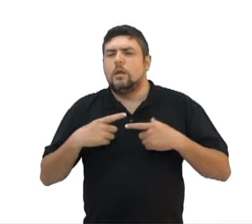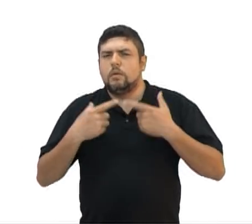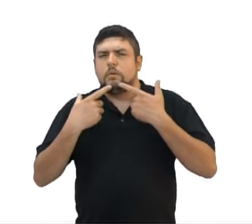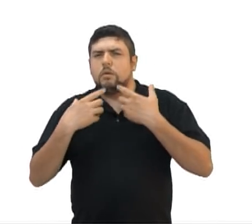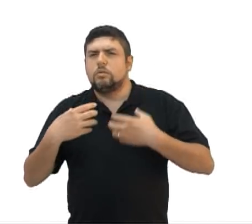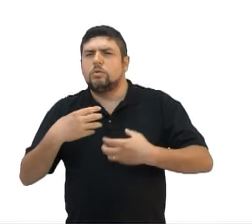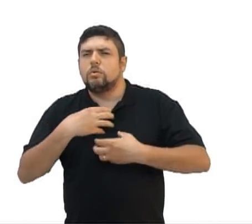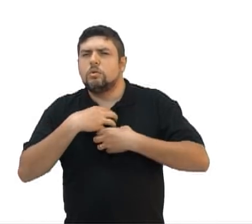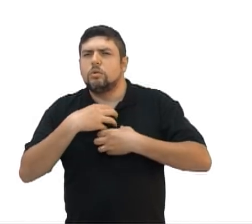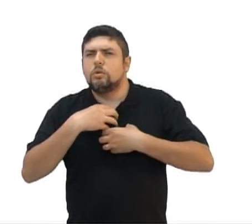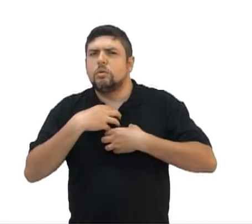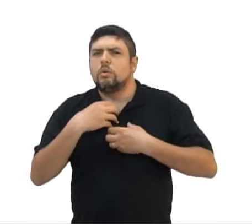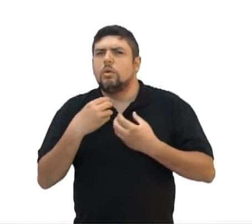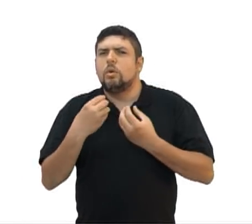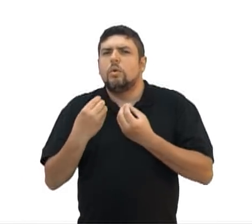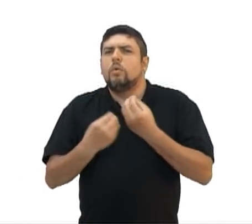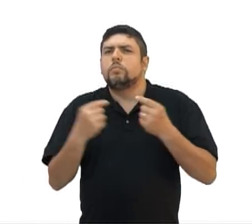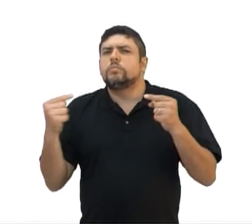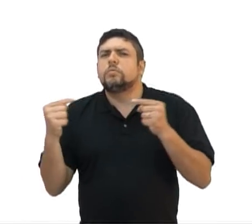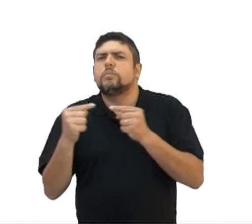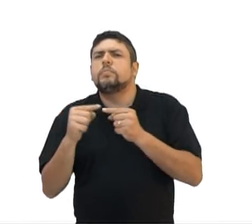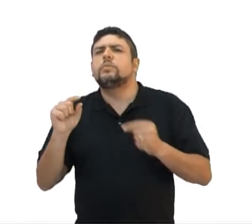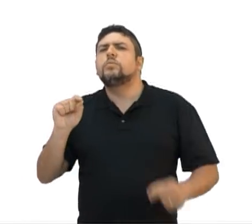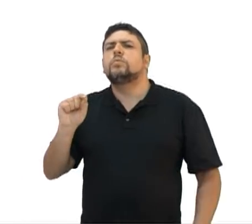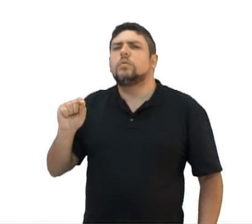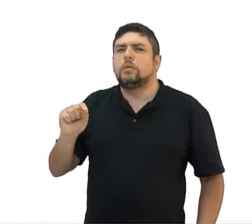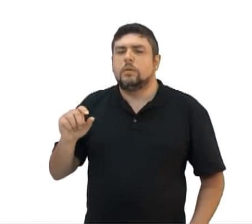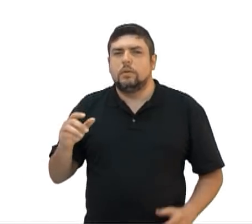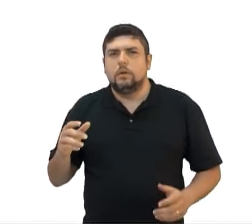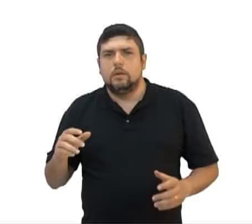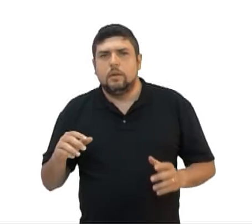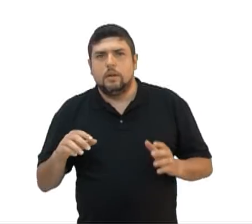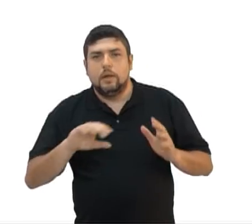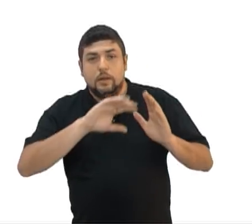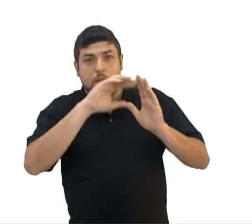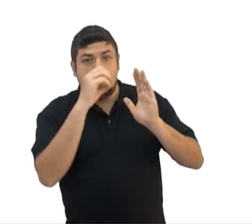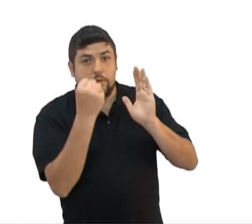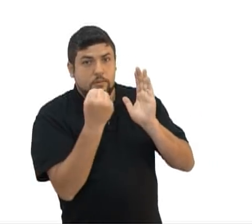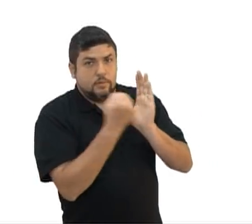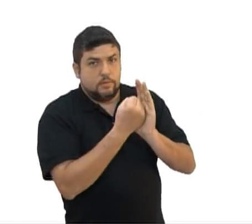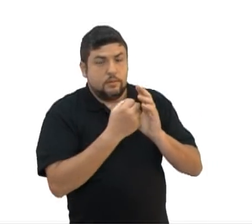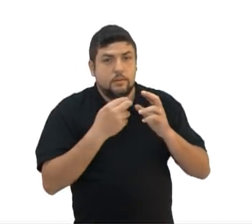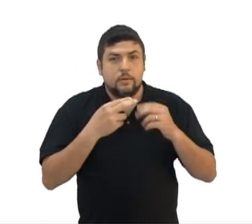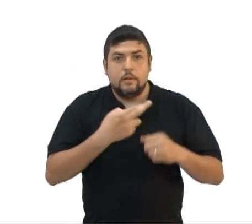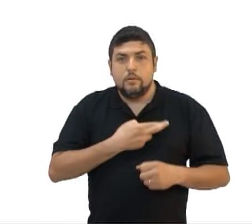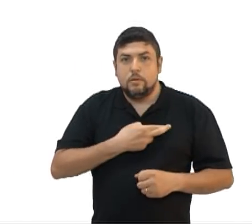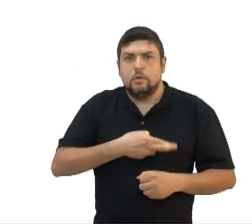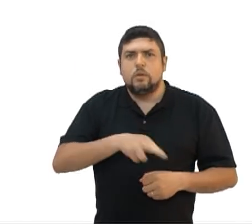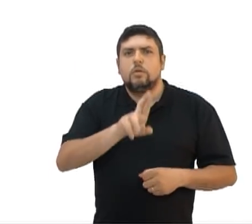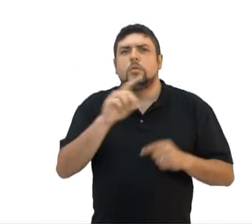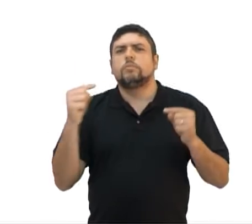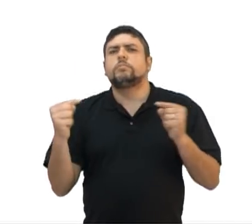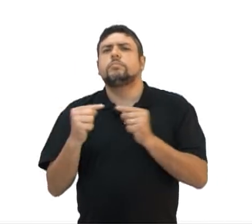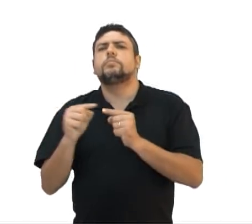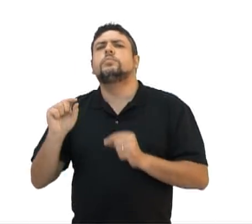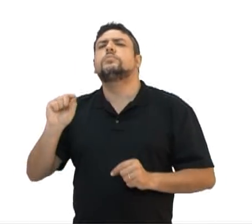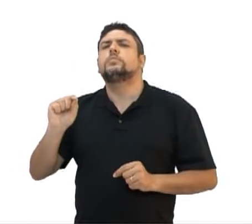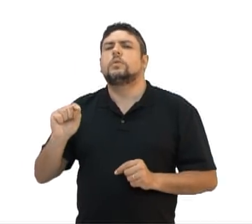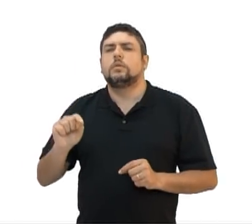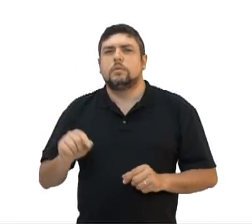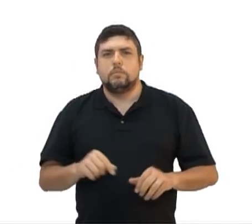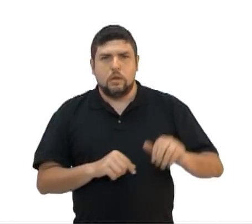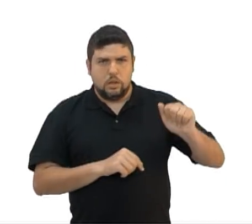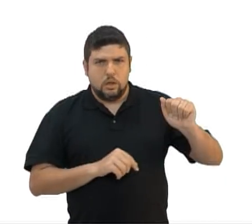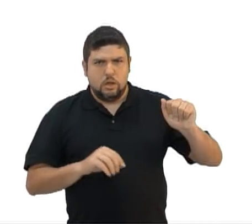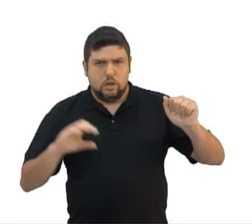expressam ideias sobre... Bom, os símbolos religiosos são uma forma de linguagem, expressam ideias sobre A, sobre